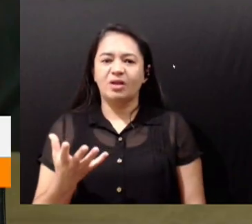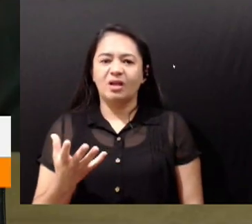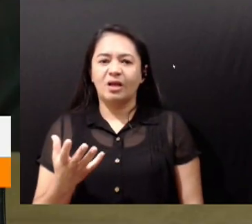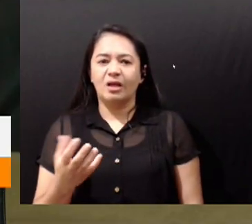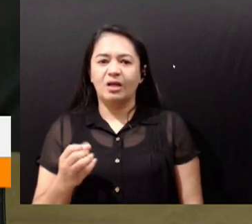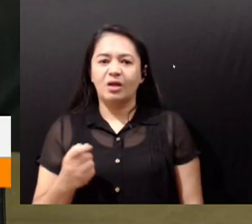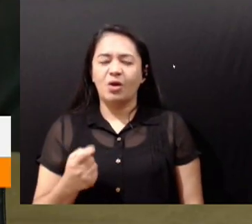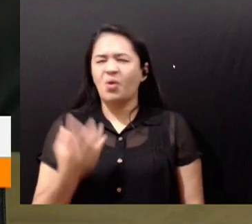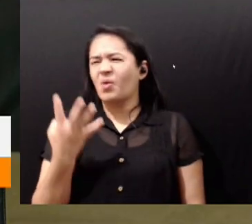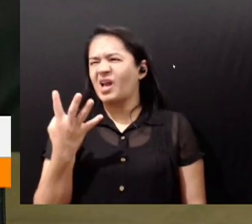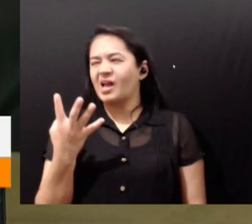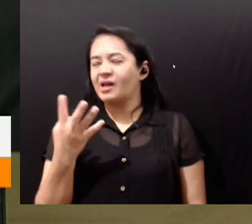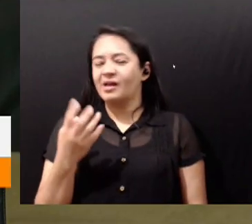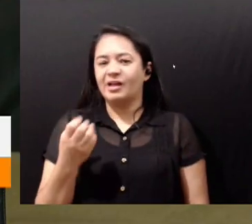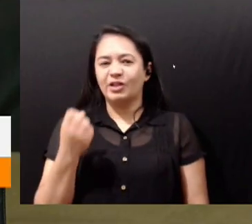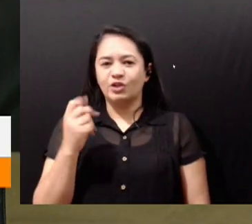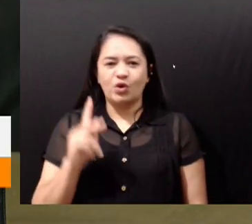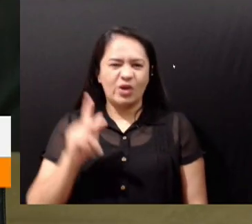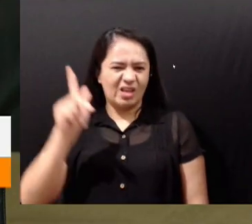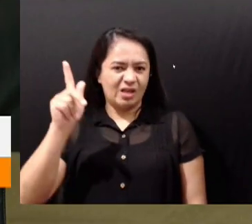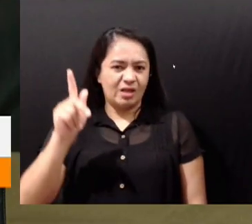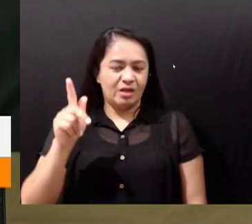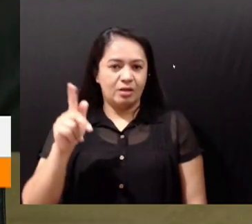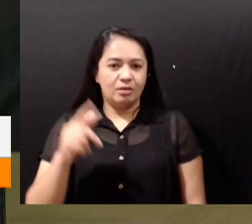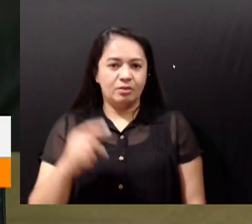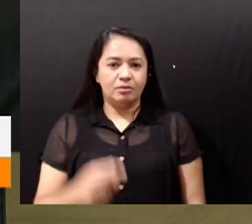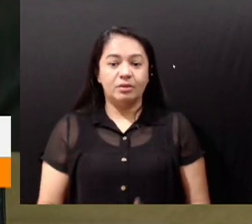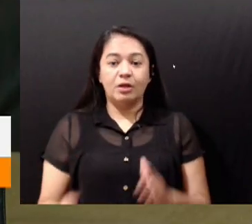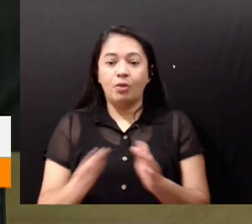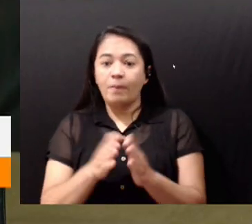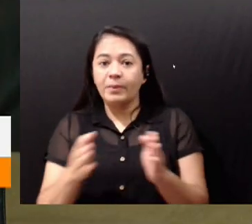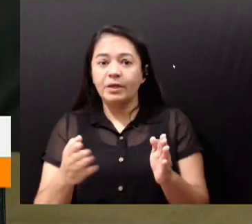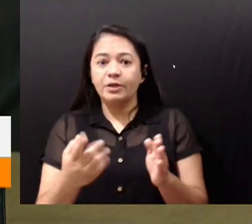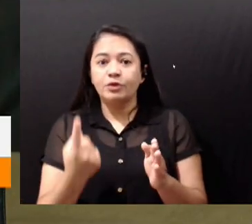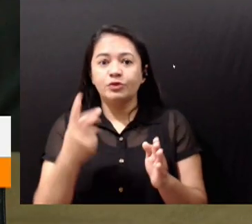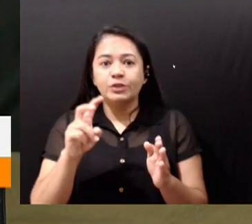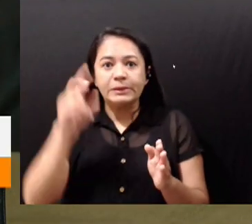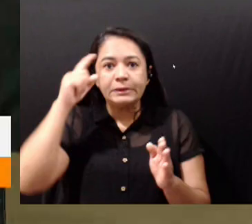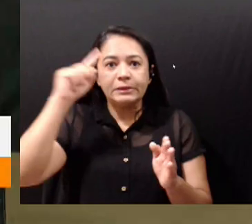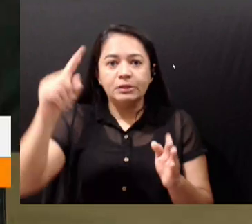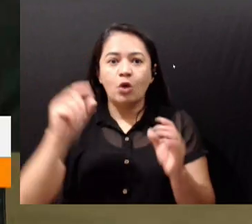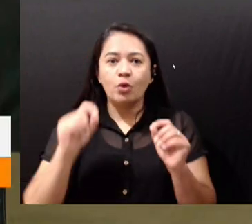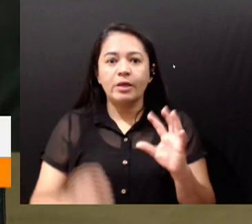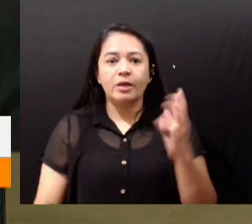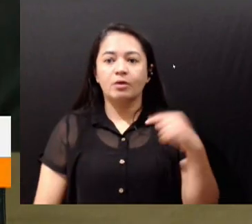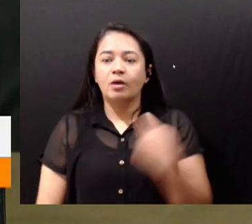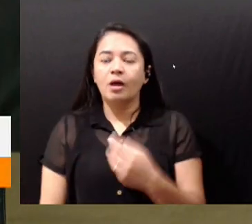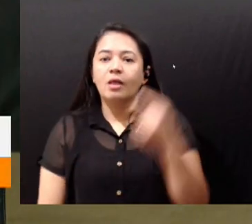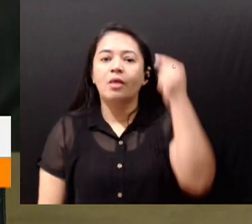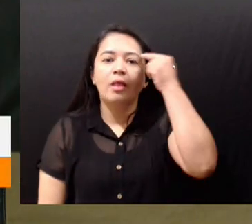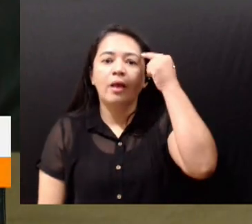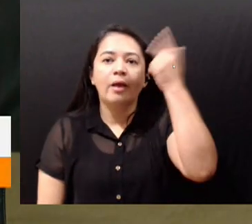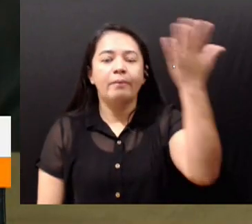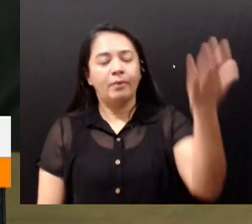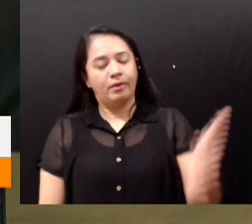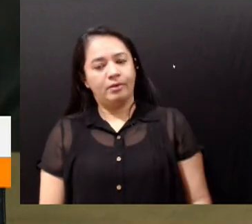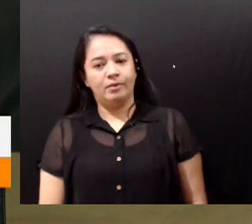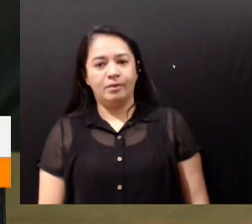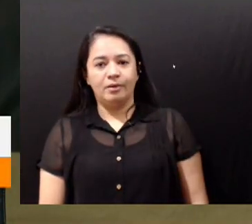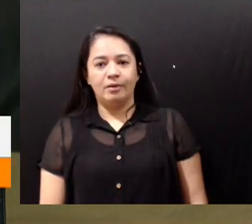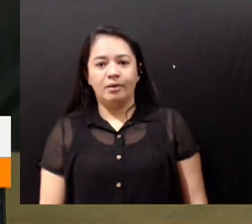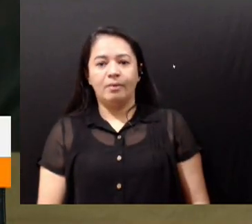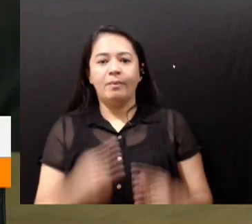um a mais, em 15 dias. O que acontece com a nossa cabeça, gente? O porquê disso? Se a gente